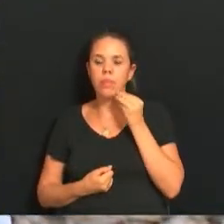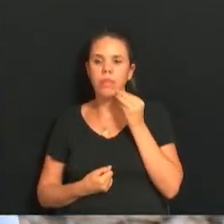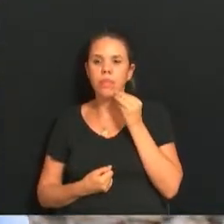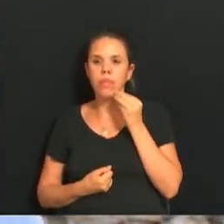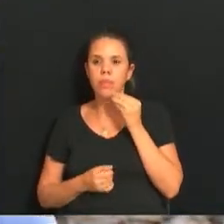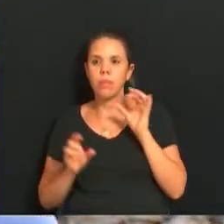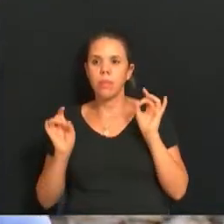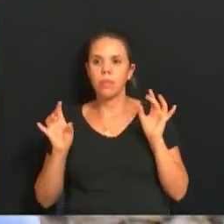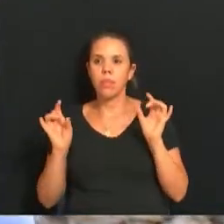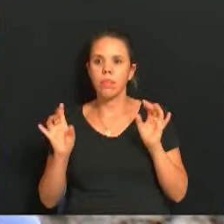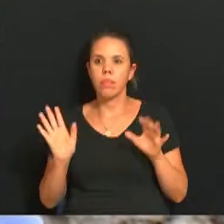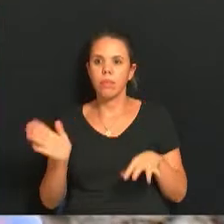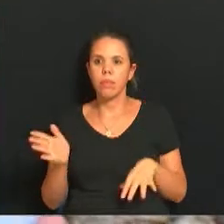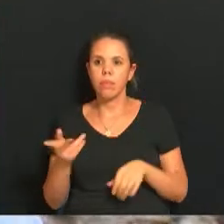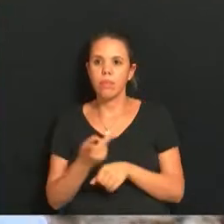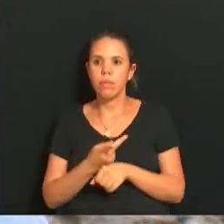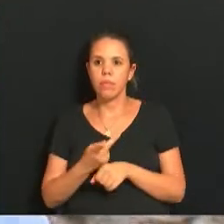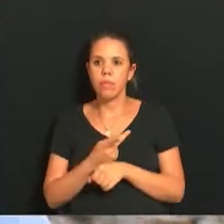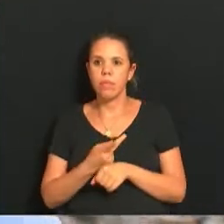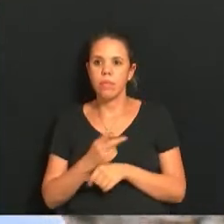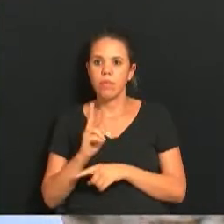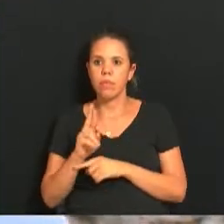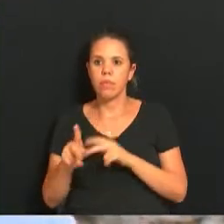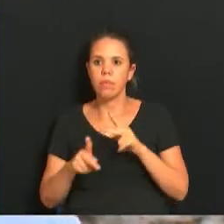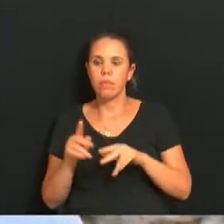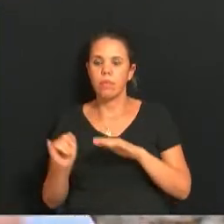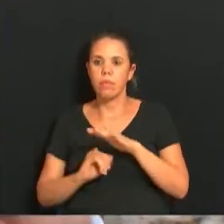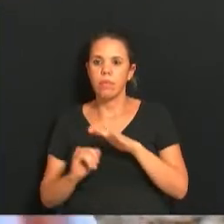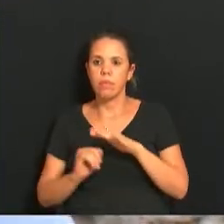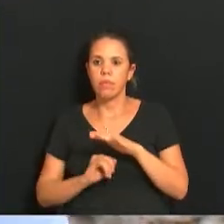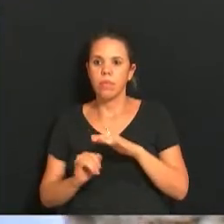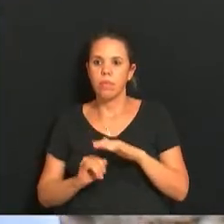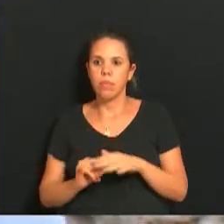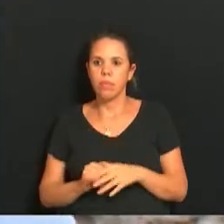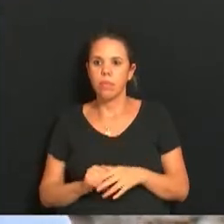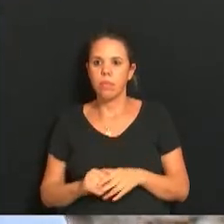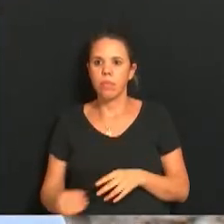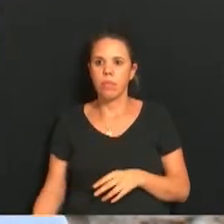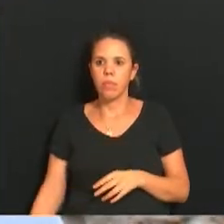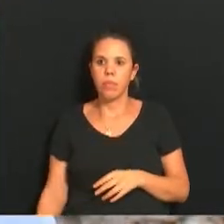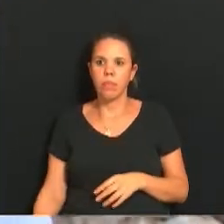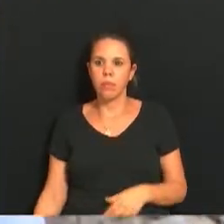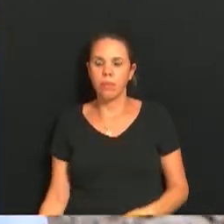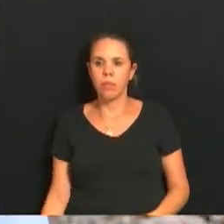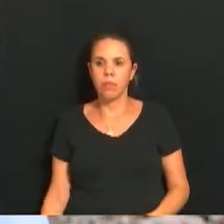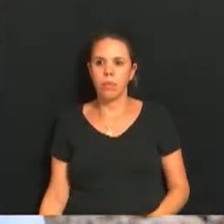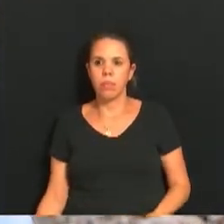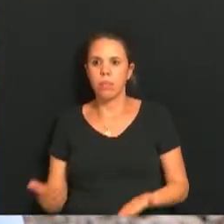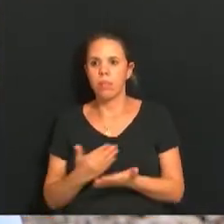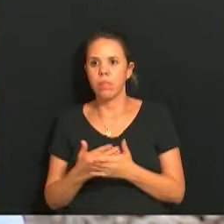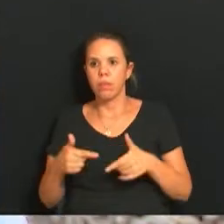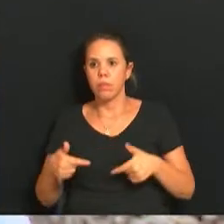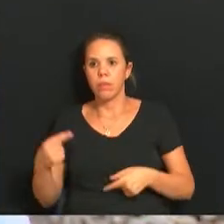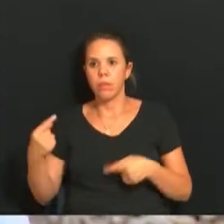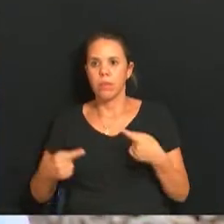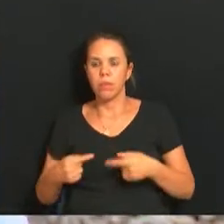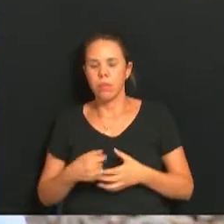rica. Aliás, eu já fui procurado por representantes de entidades que estão ávidos para iniciar essa